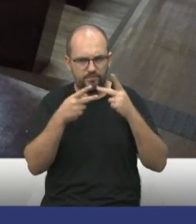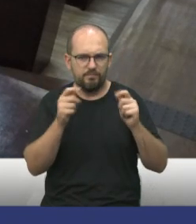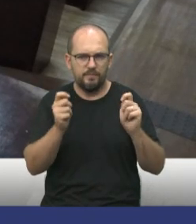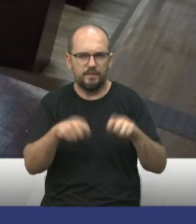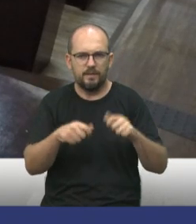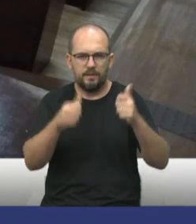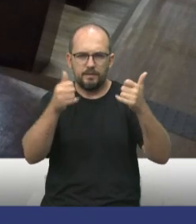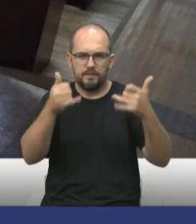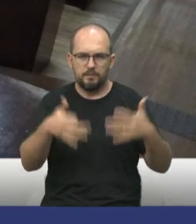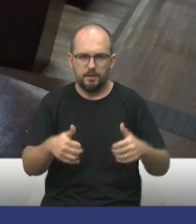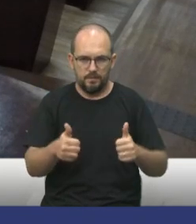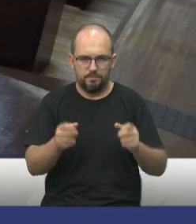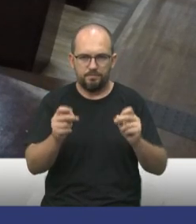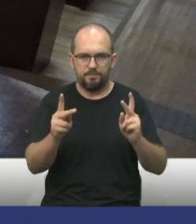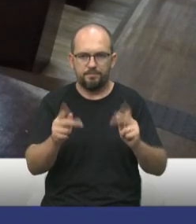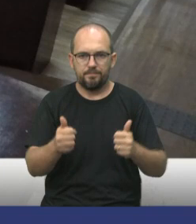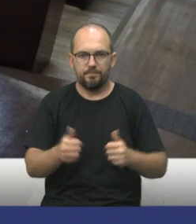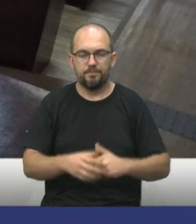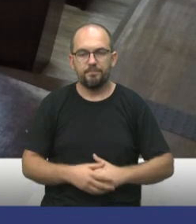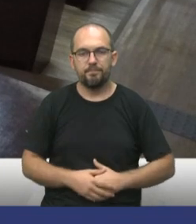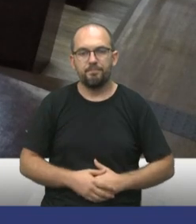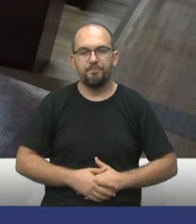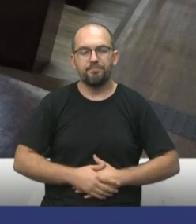expor bem aí, tá bom?